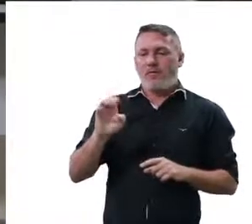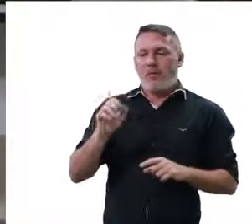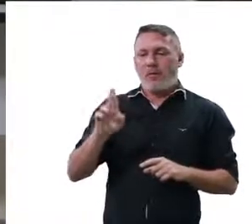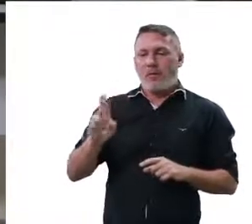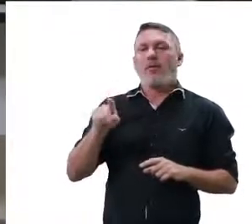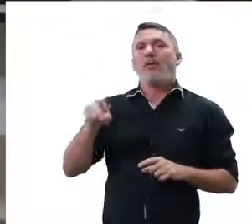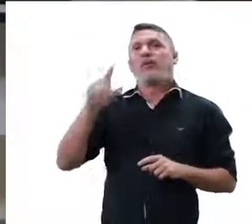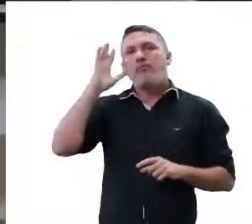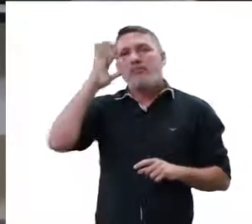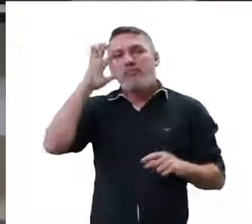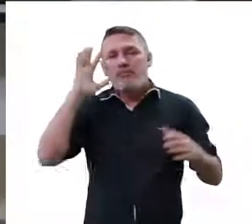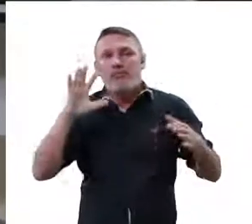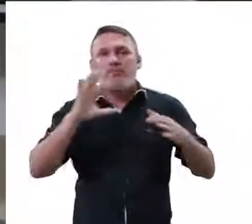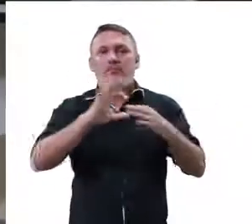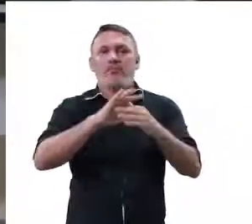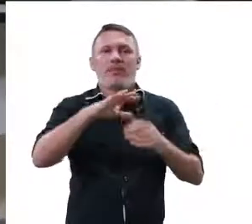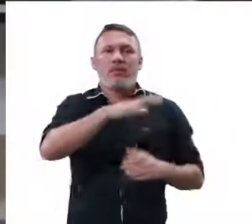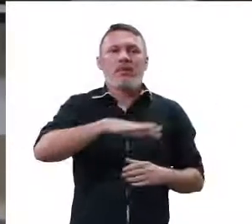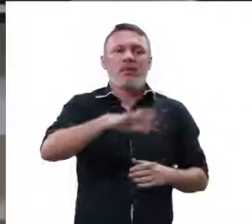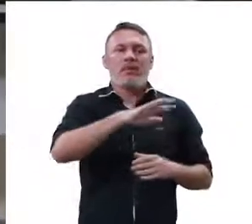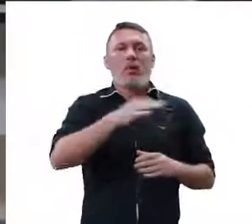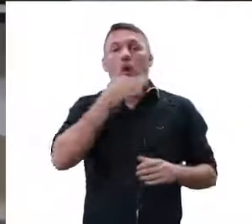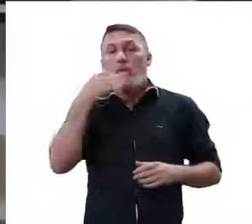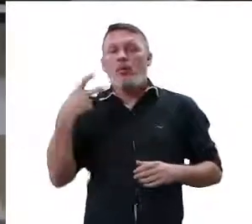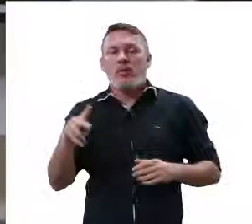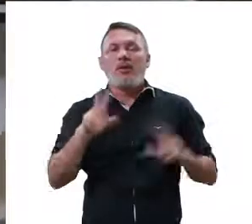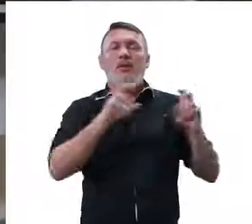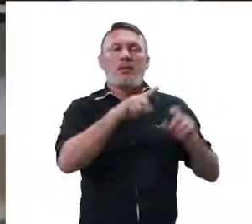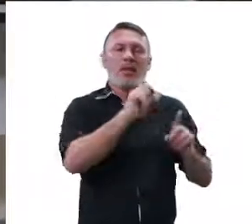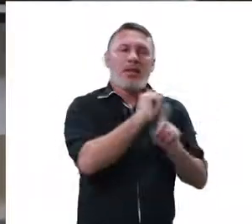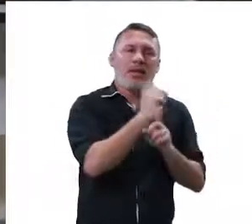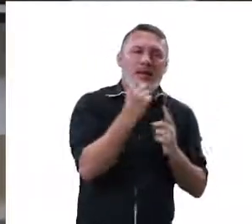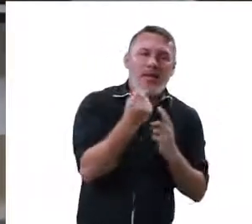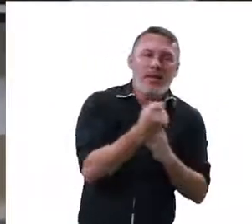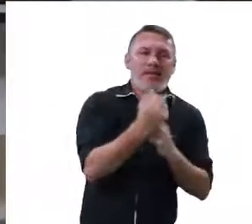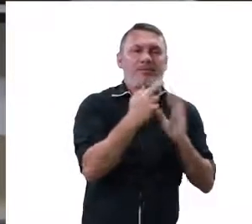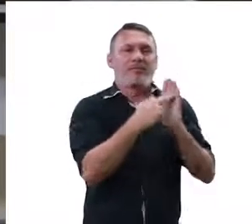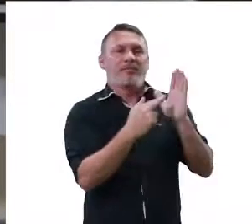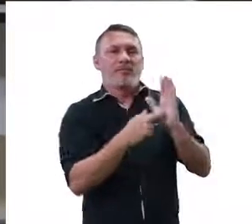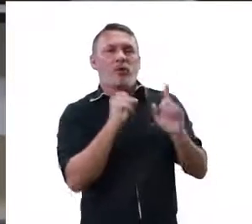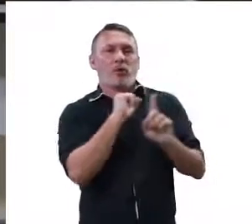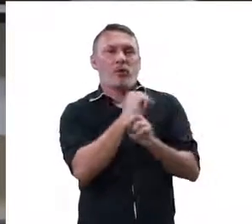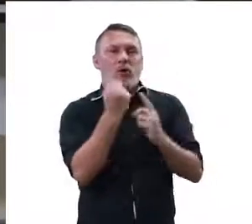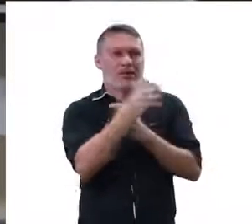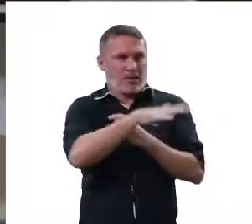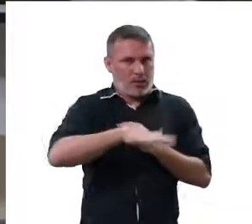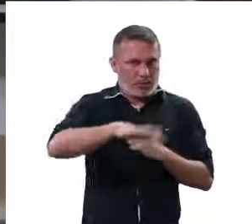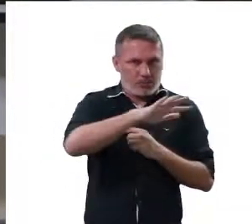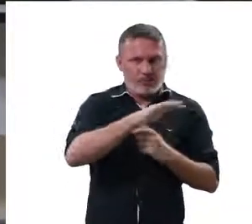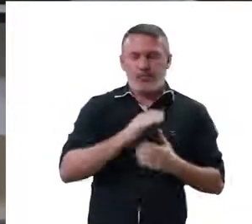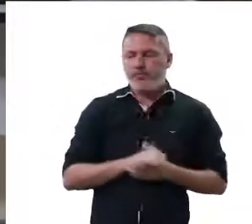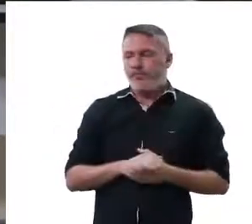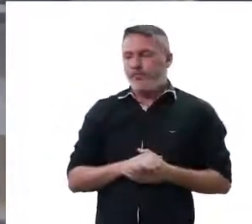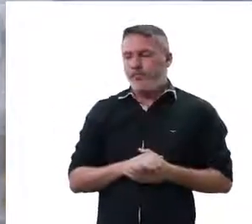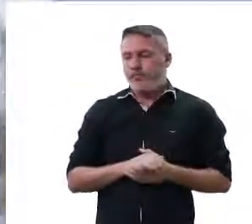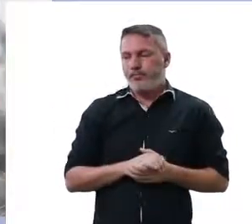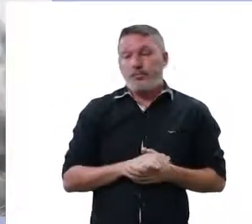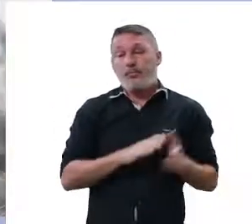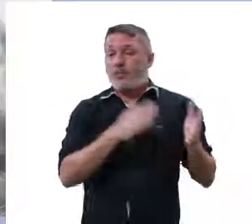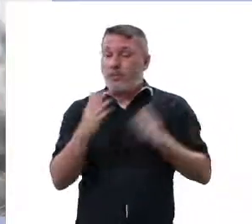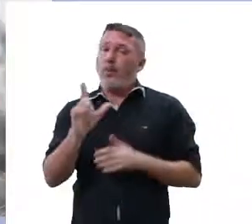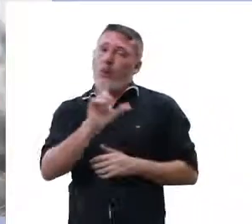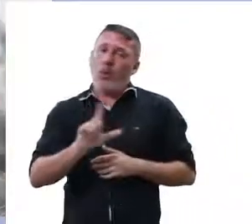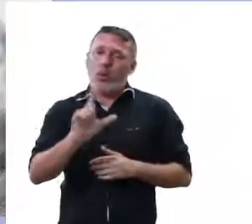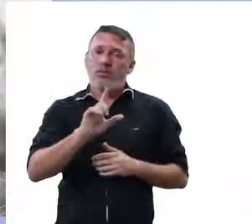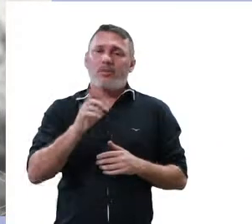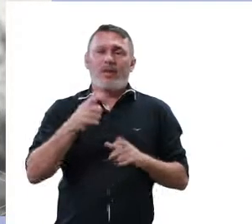pensa sobre essa questão das regras e as normas sociais. Certo? Aí,